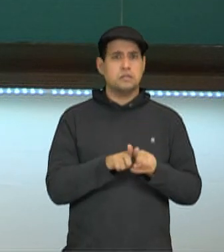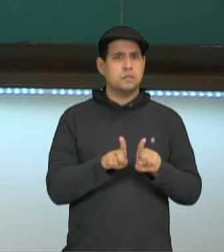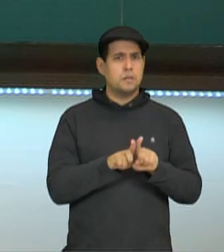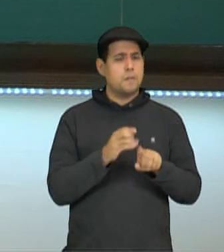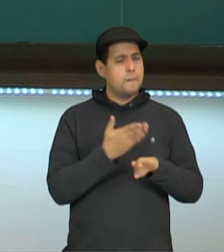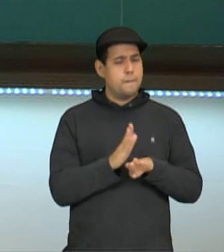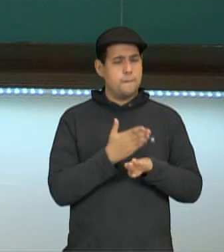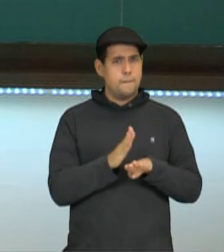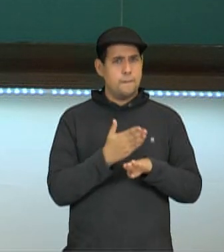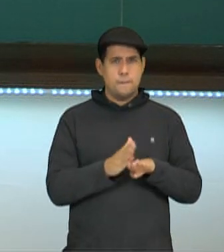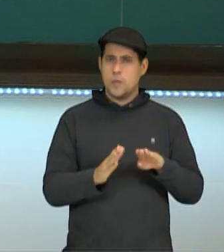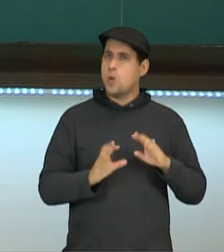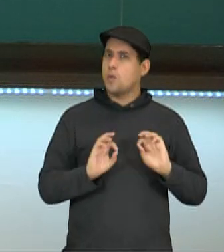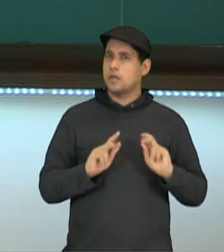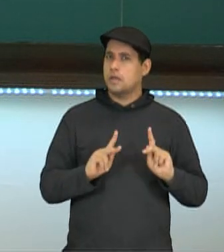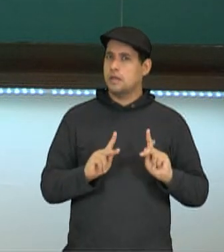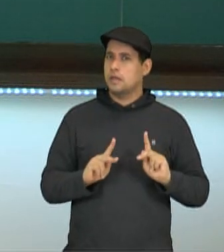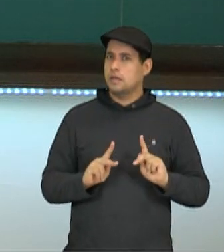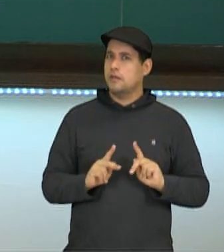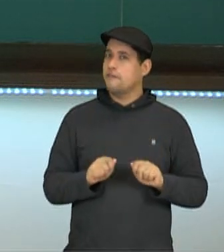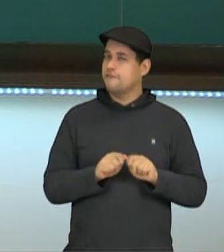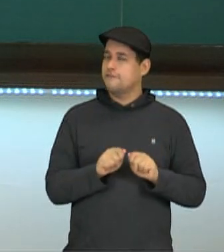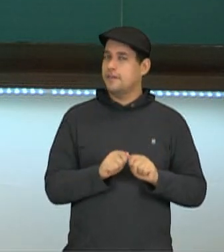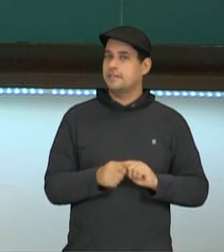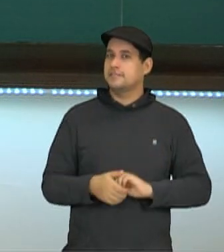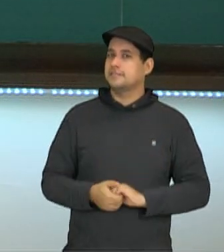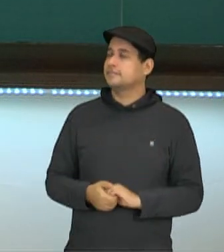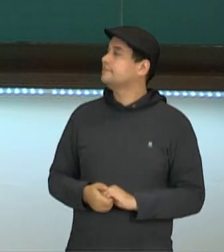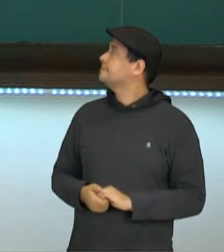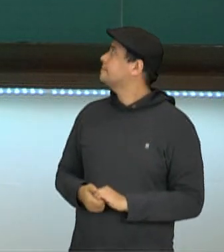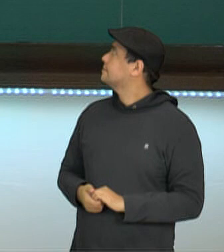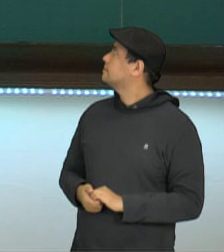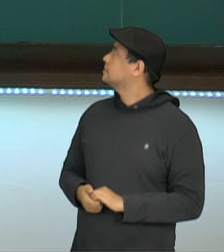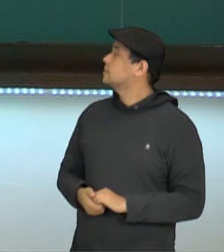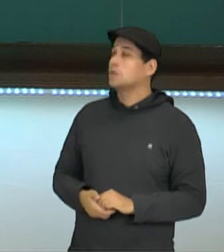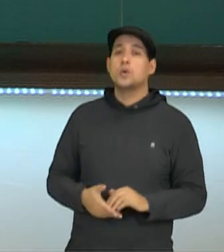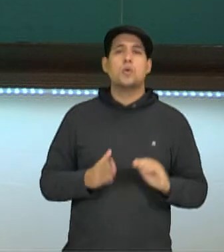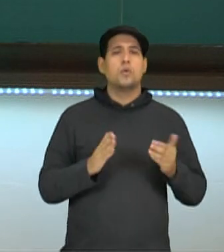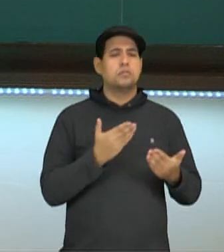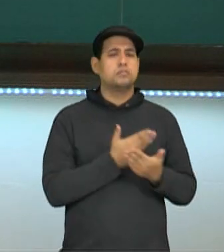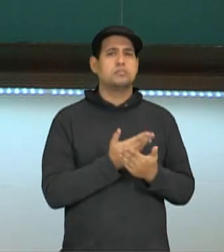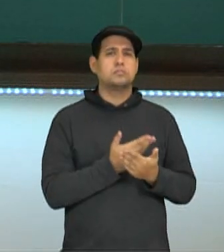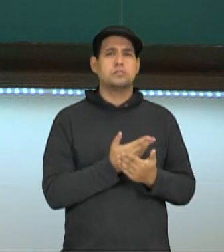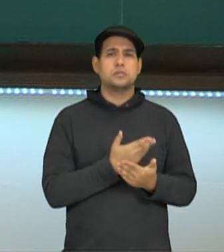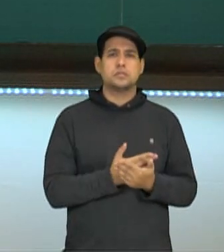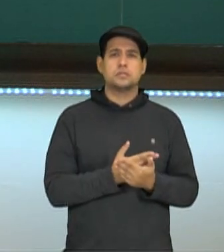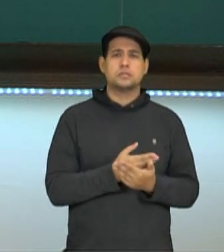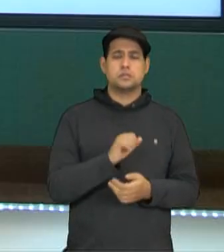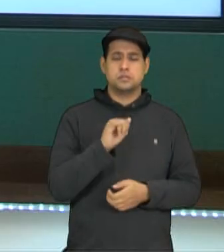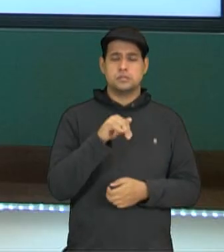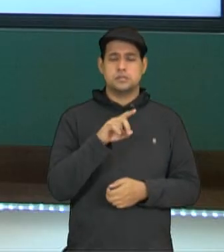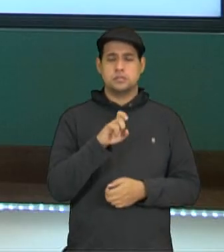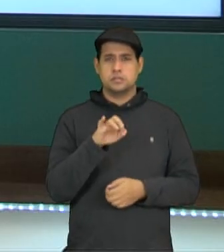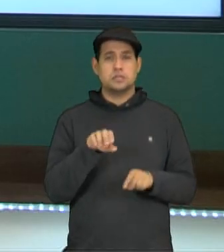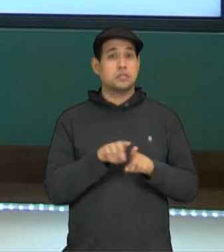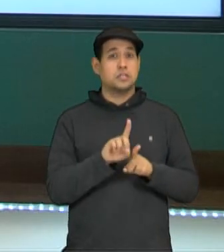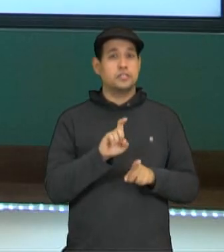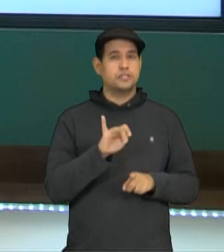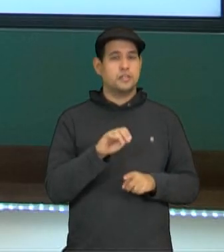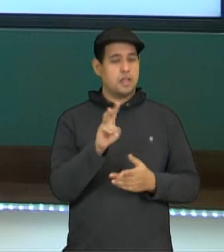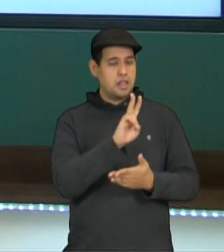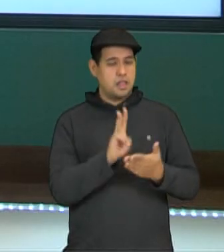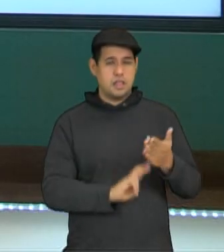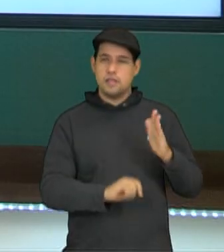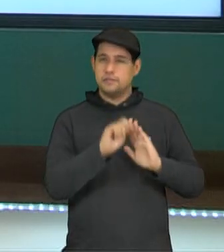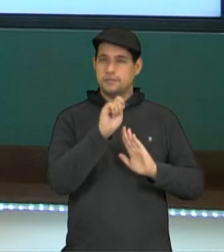poder praticar. Tudo bem? Façam aí. Bom, hoje nós estudamos o discurso direto e indireto e fizemos também leitura e interpretação